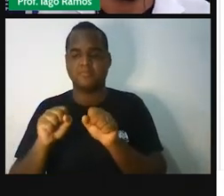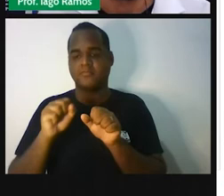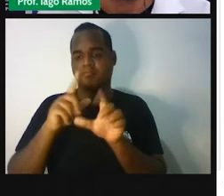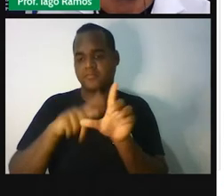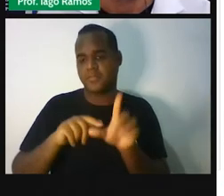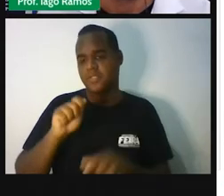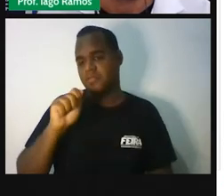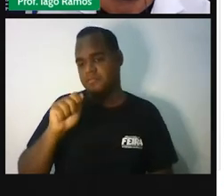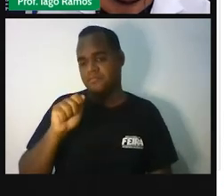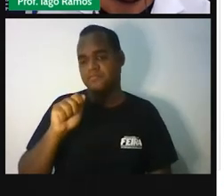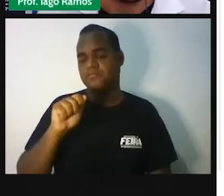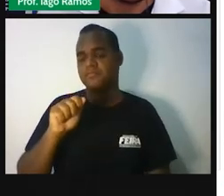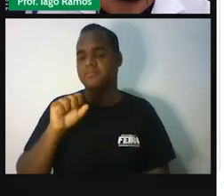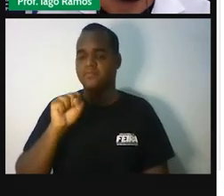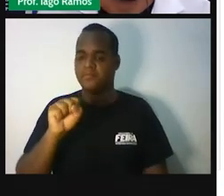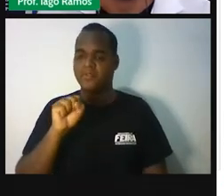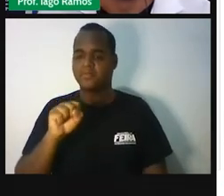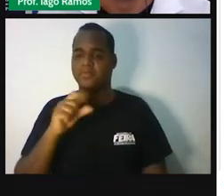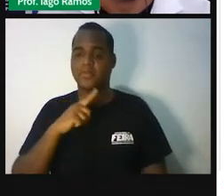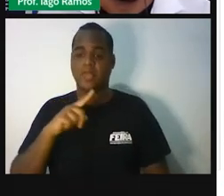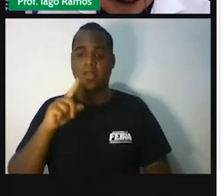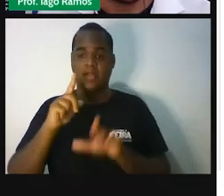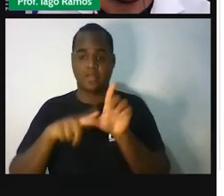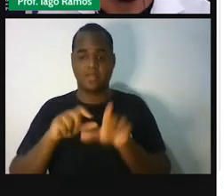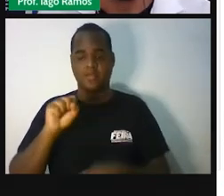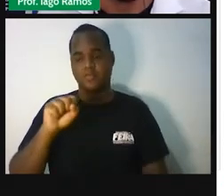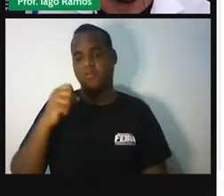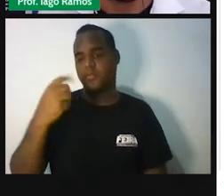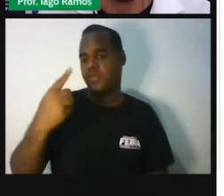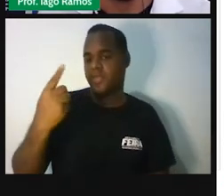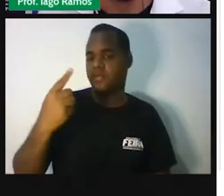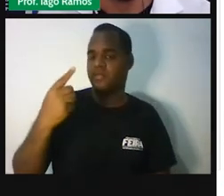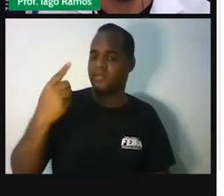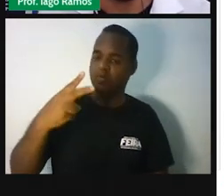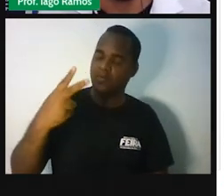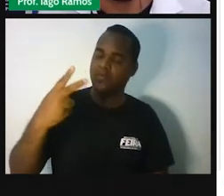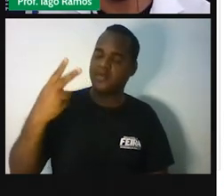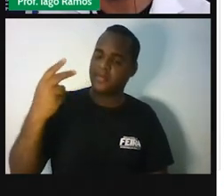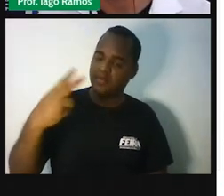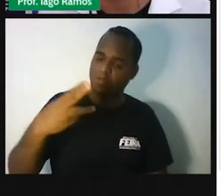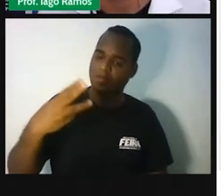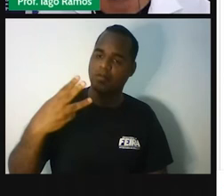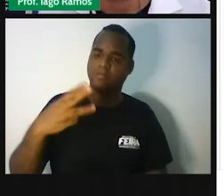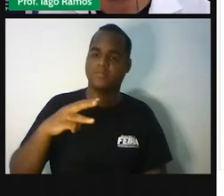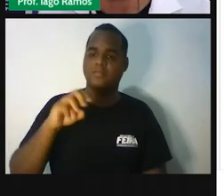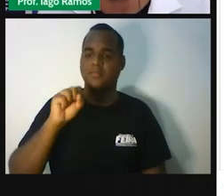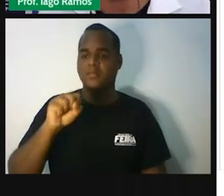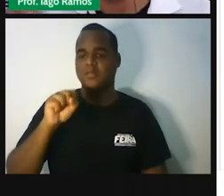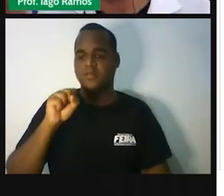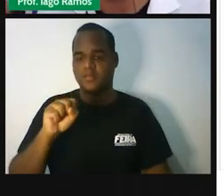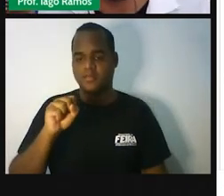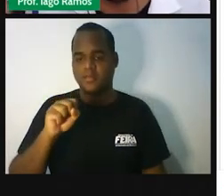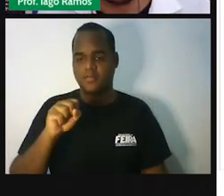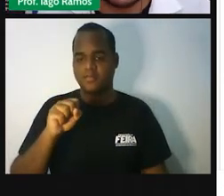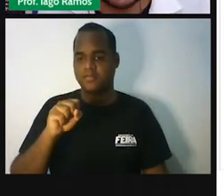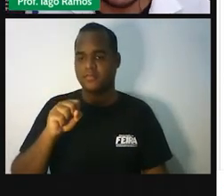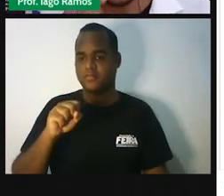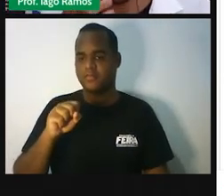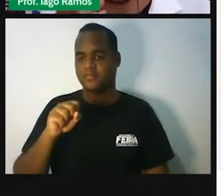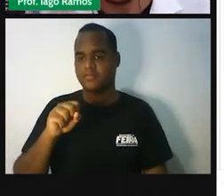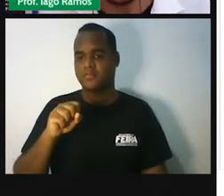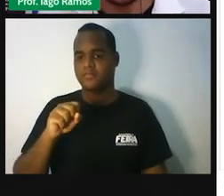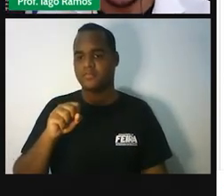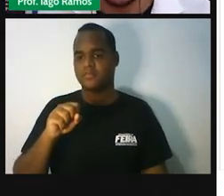A. A letra A poderia ser a primeira, a segunda, a terceira e essa daqui. Então, pode repetir as